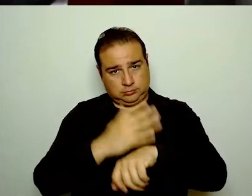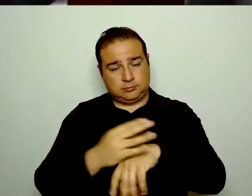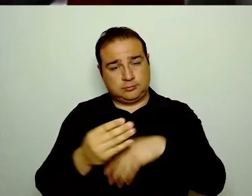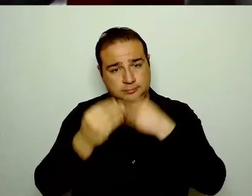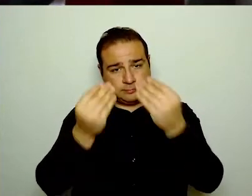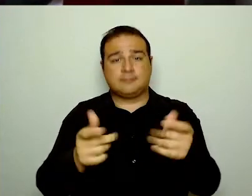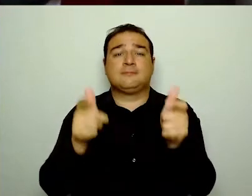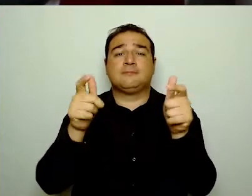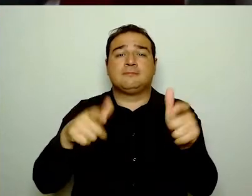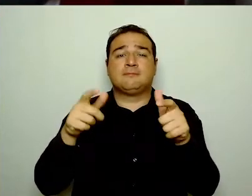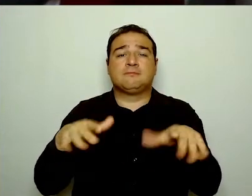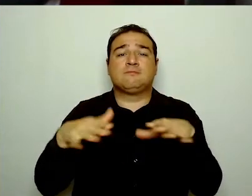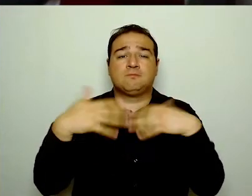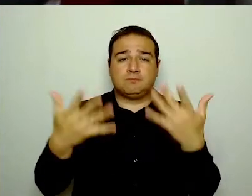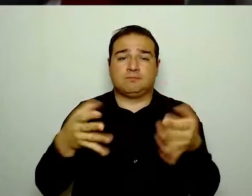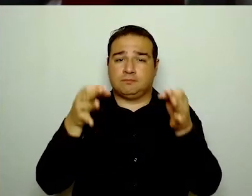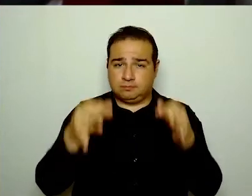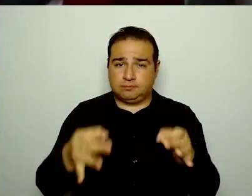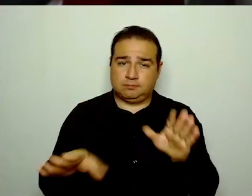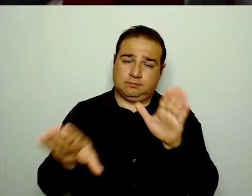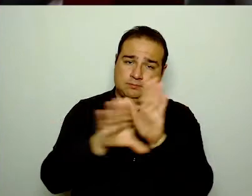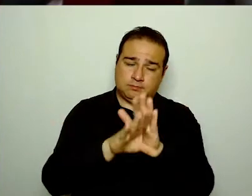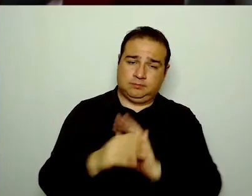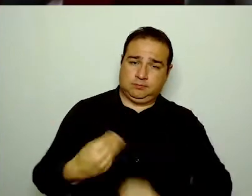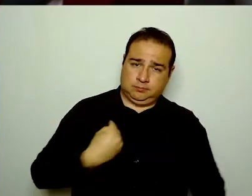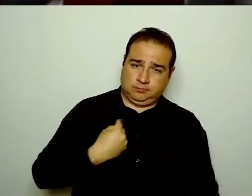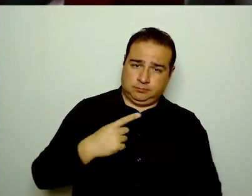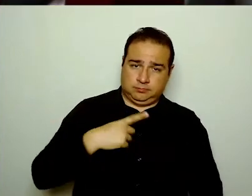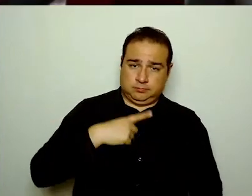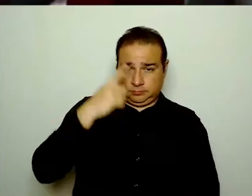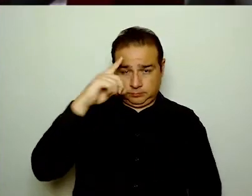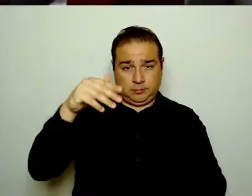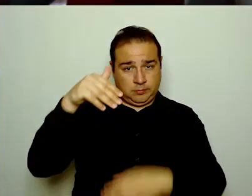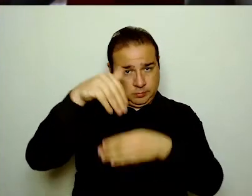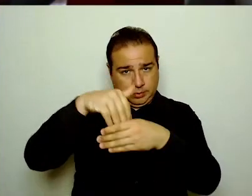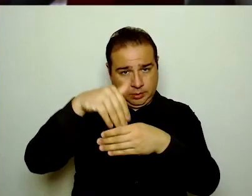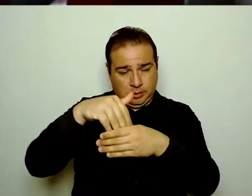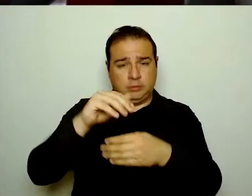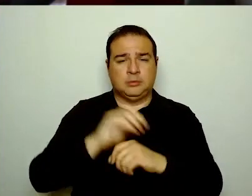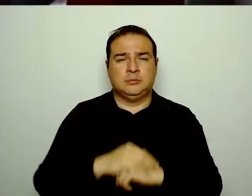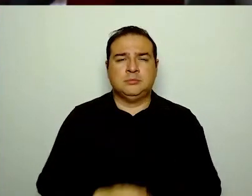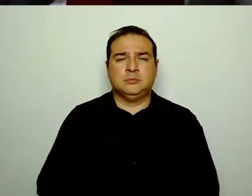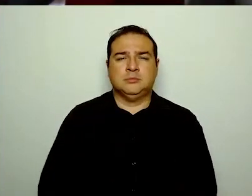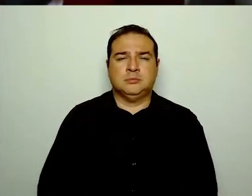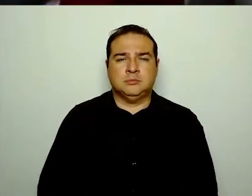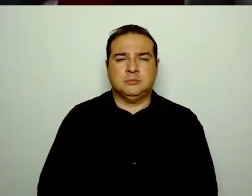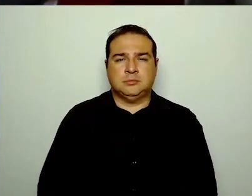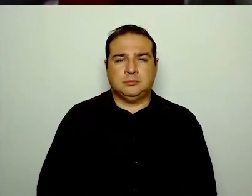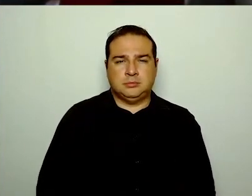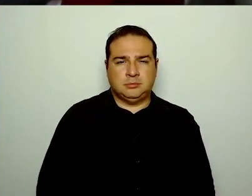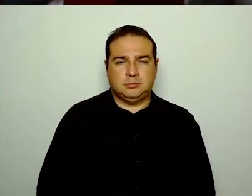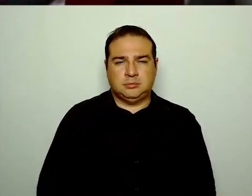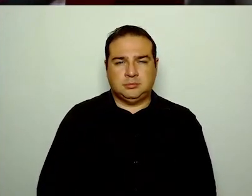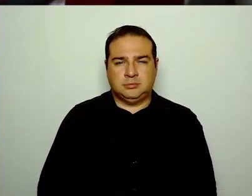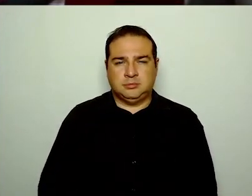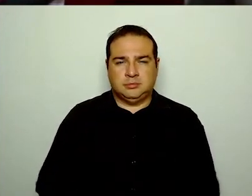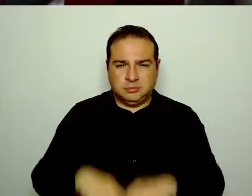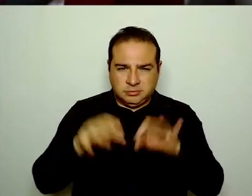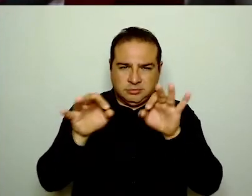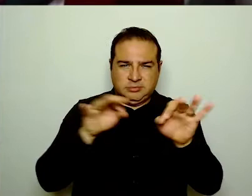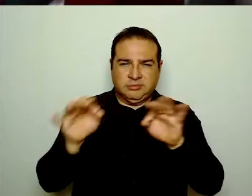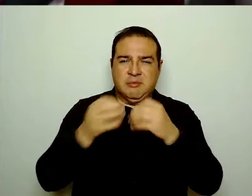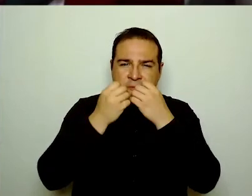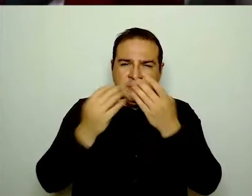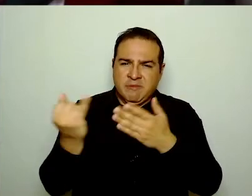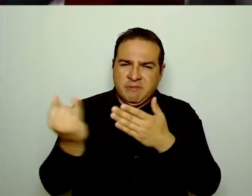treinamento que ele receberia, e o local e hora em que ele deveria estar no dia da eleição. Então, foi